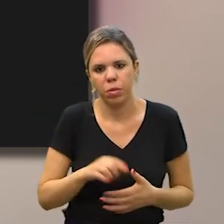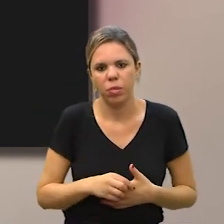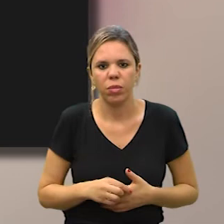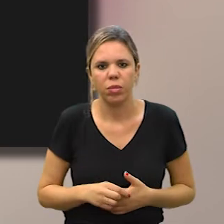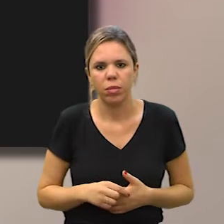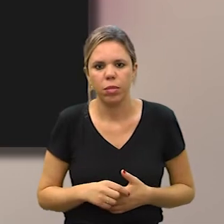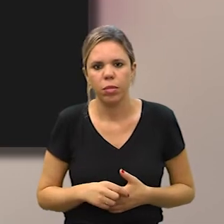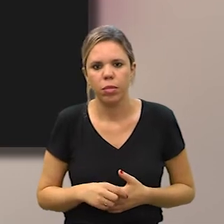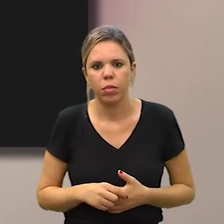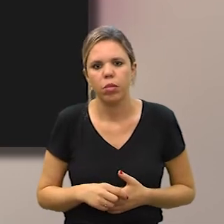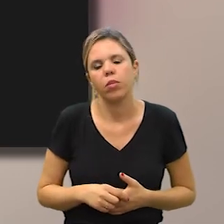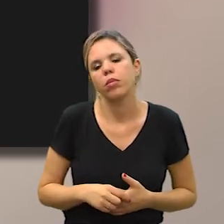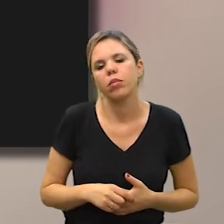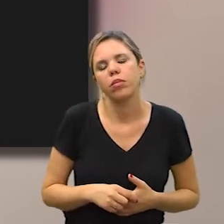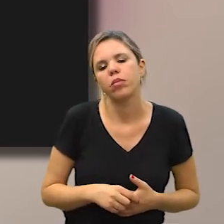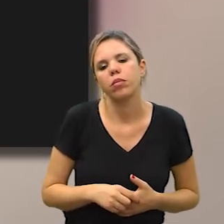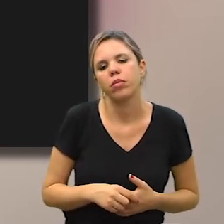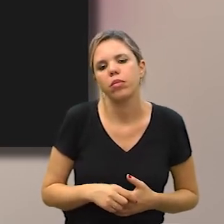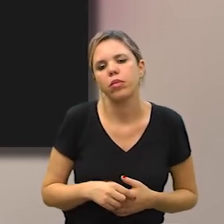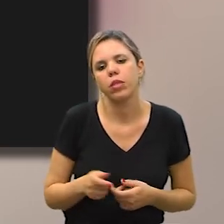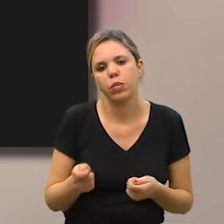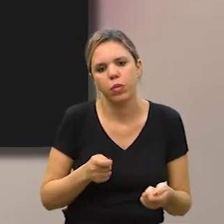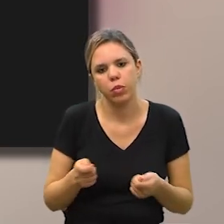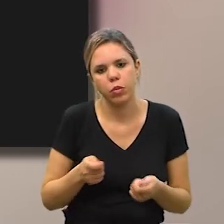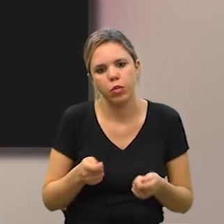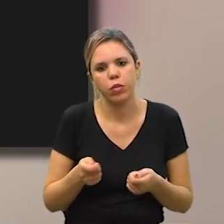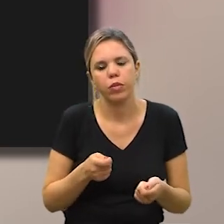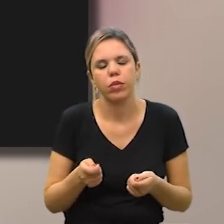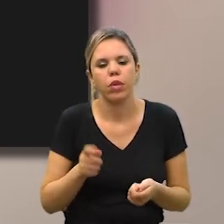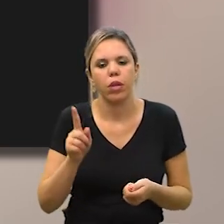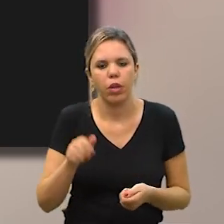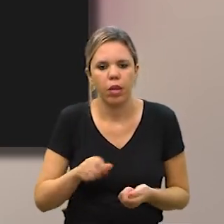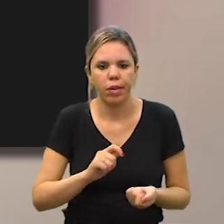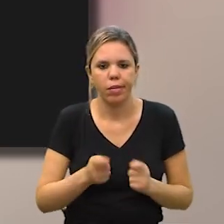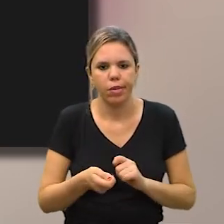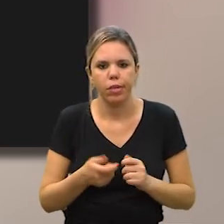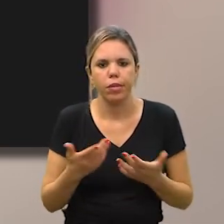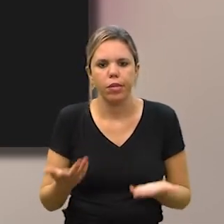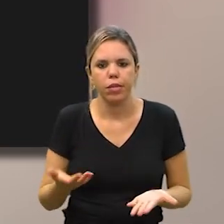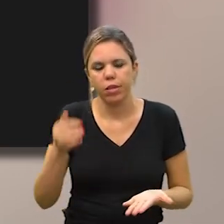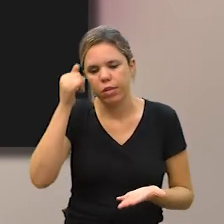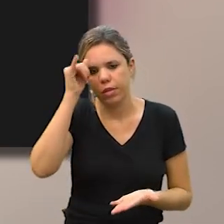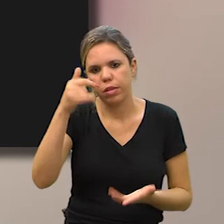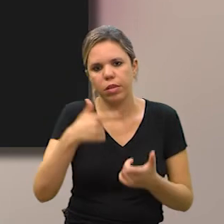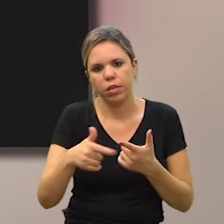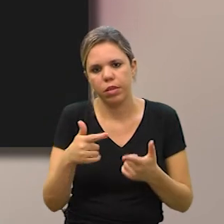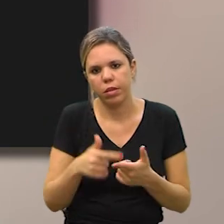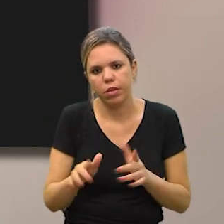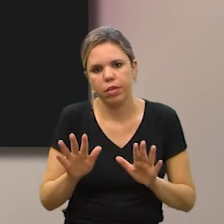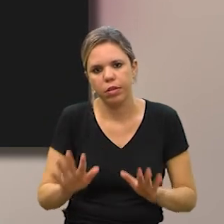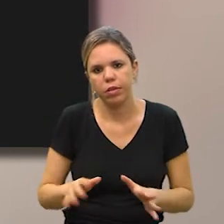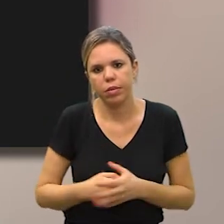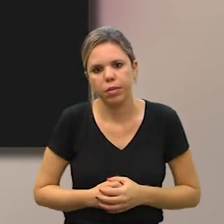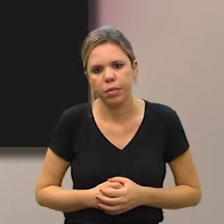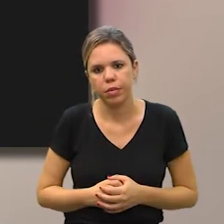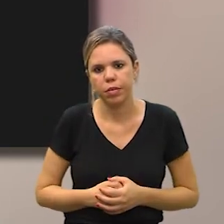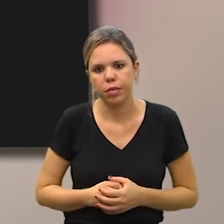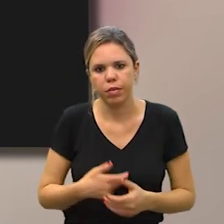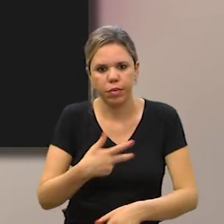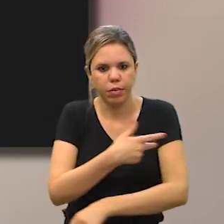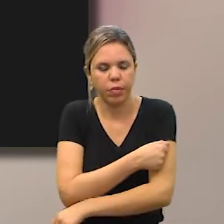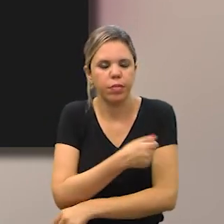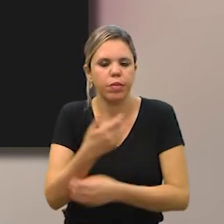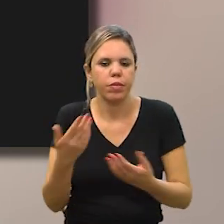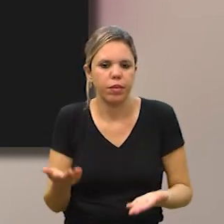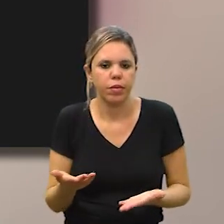Lógico que manter o controle adequado para evitar as complicações mas a